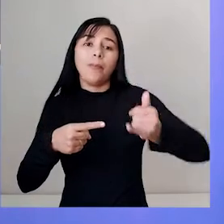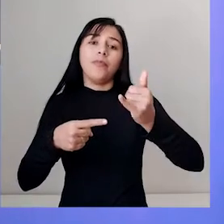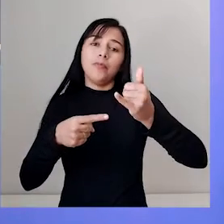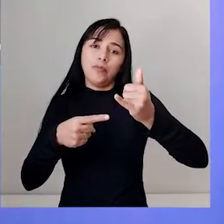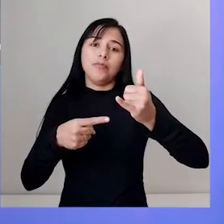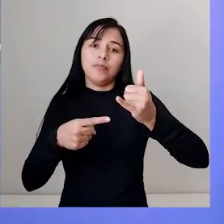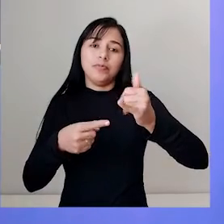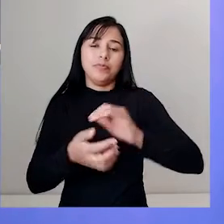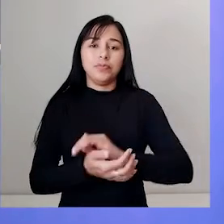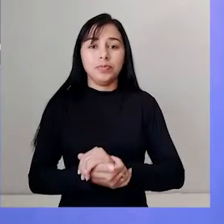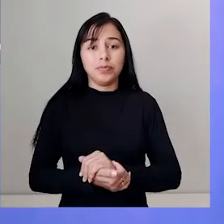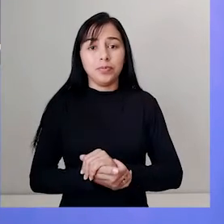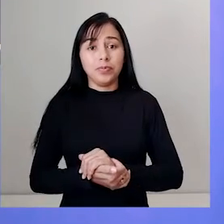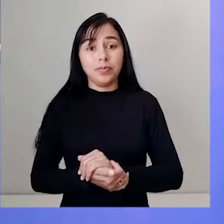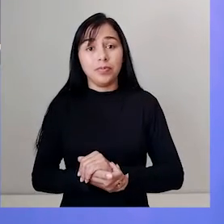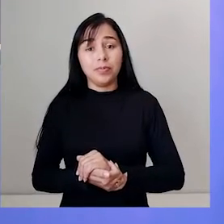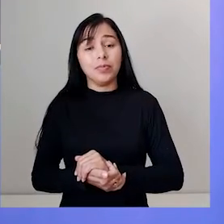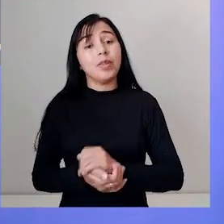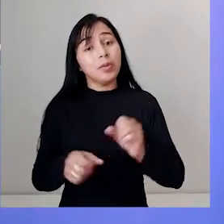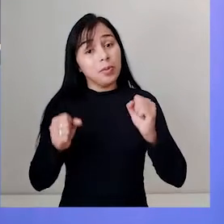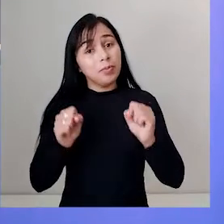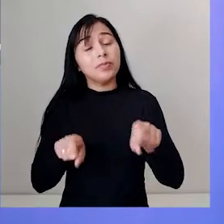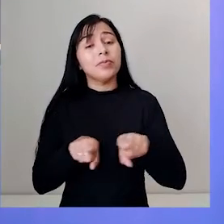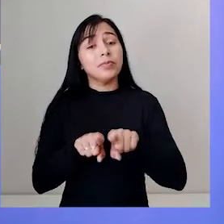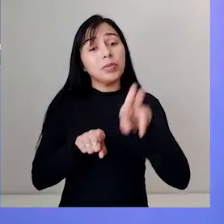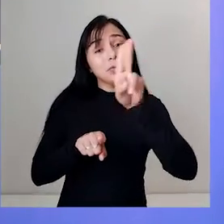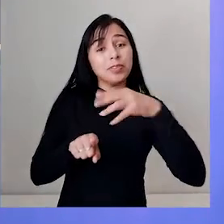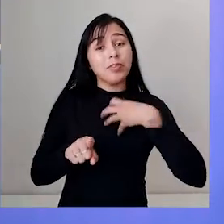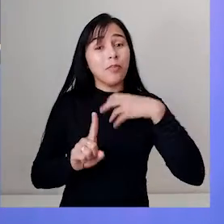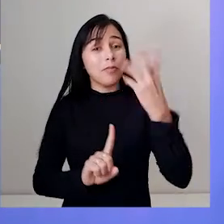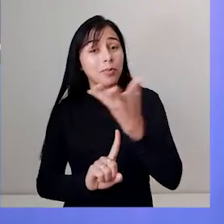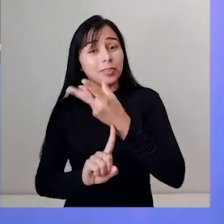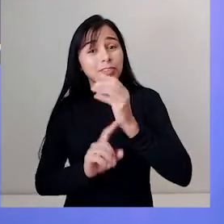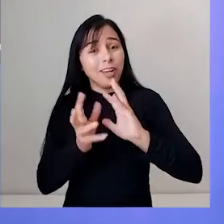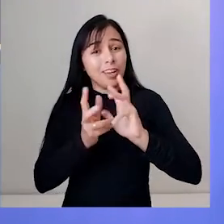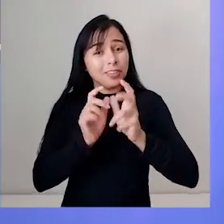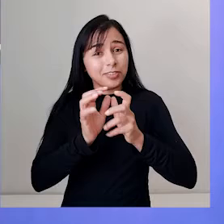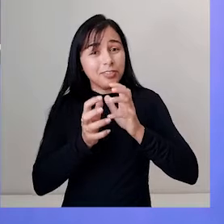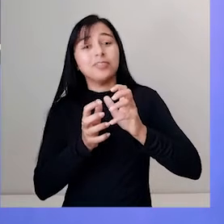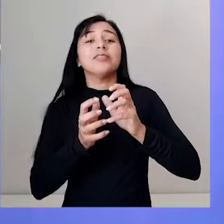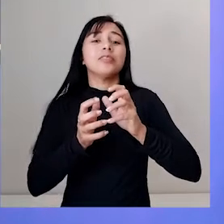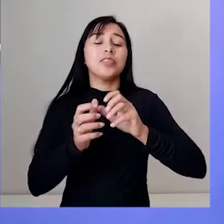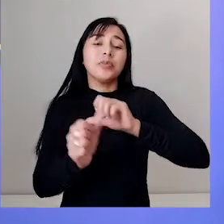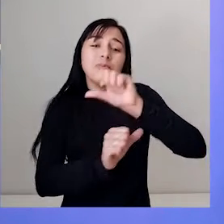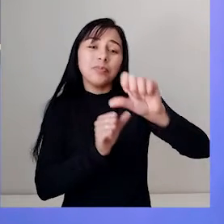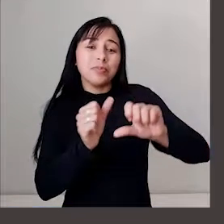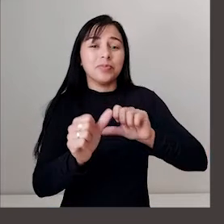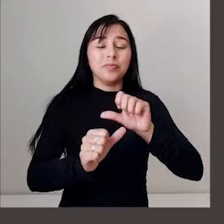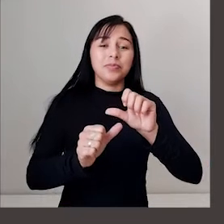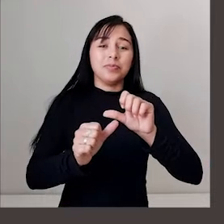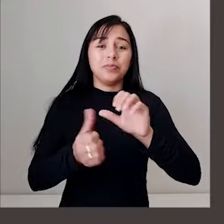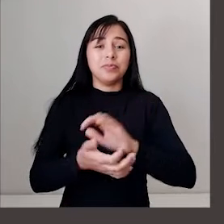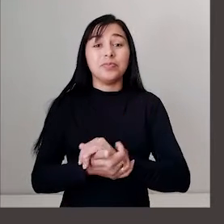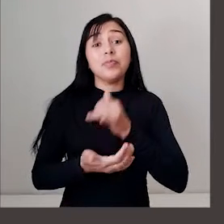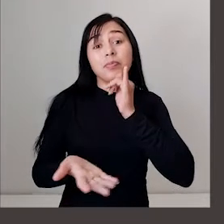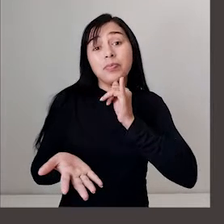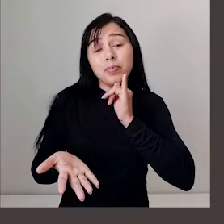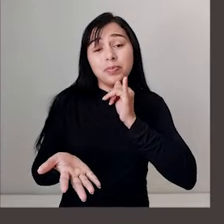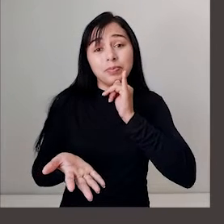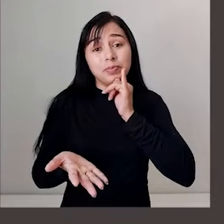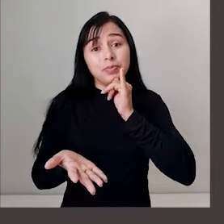é ou artesanalmente modificado para se transformar em outra coisa. É quando, por